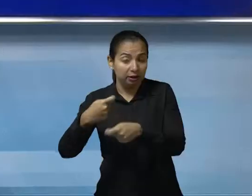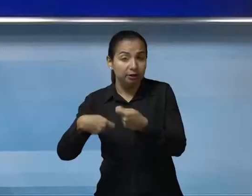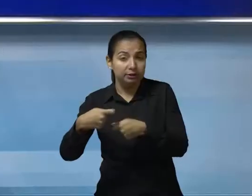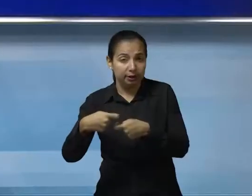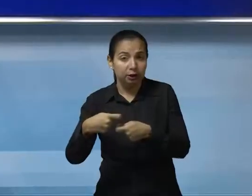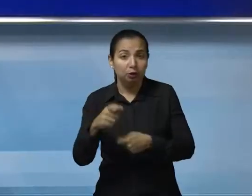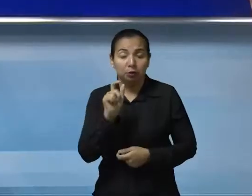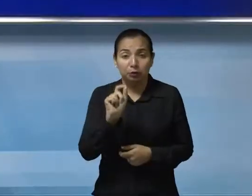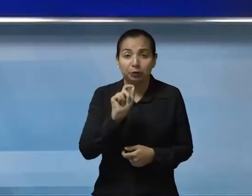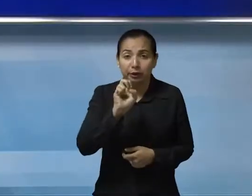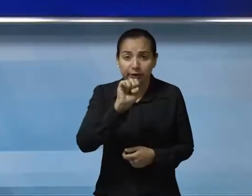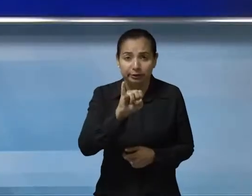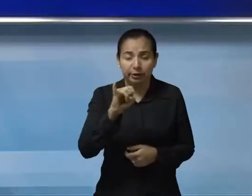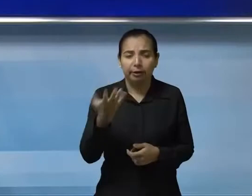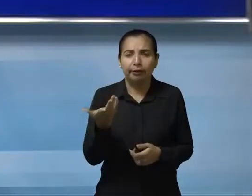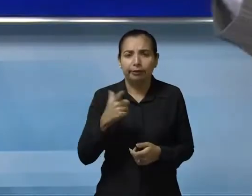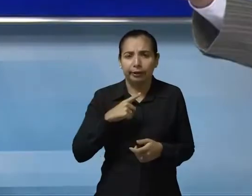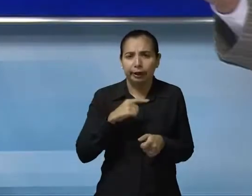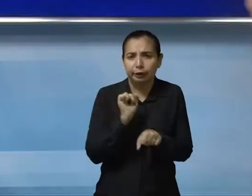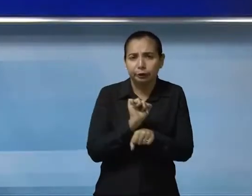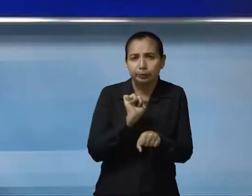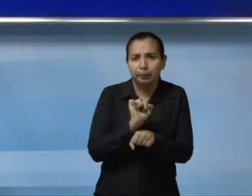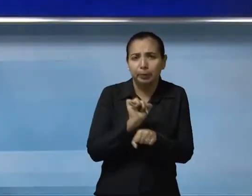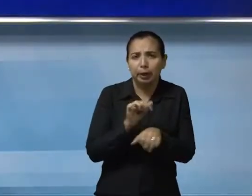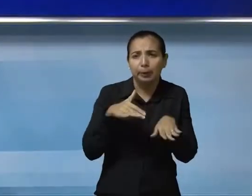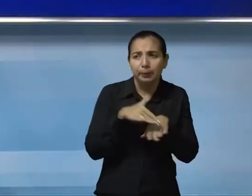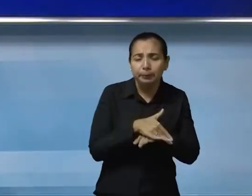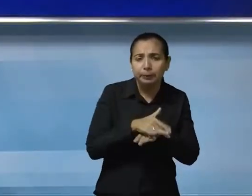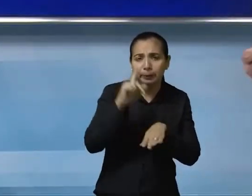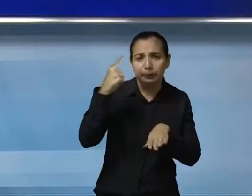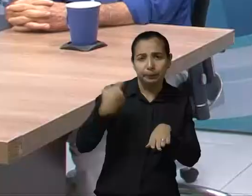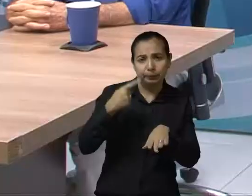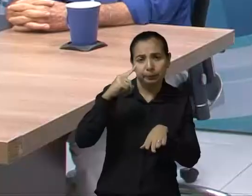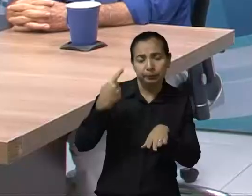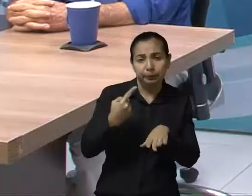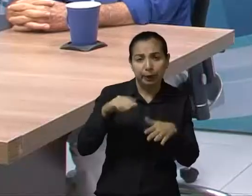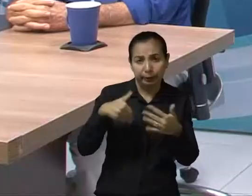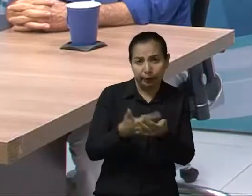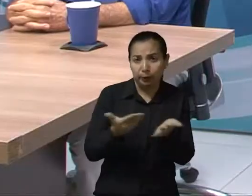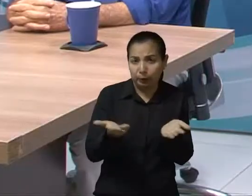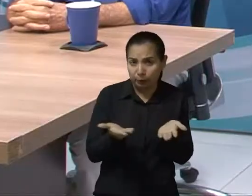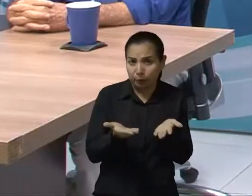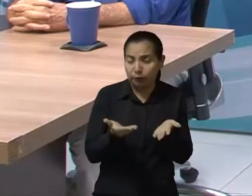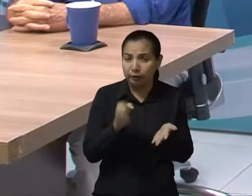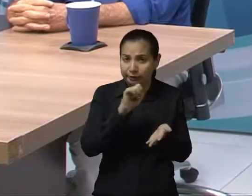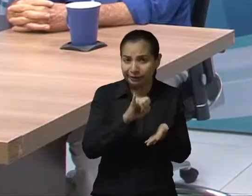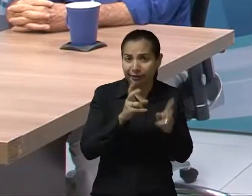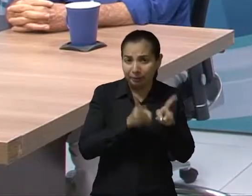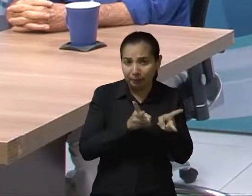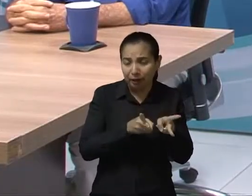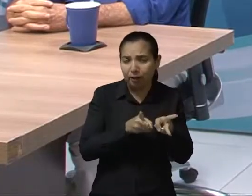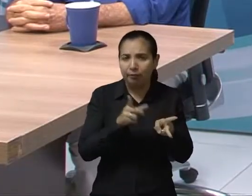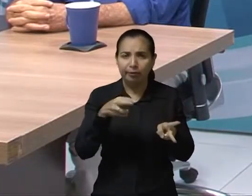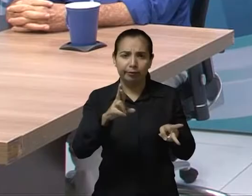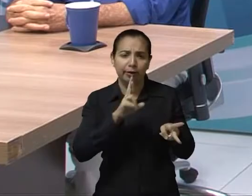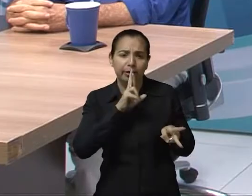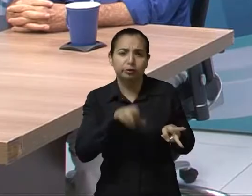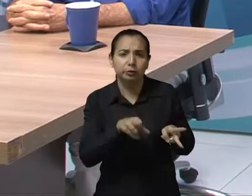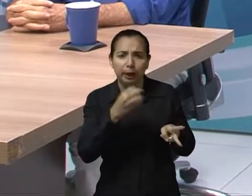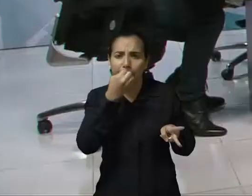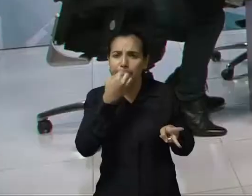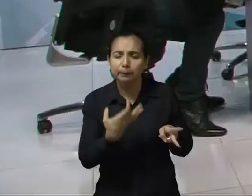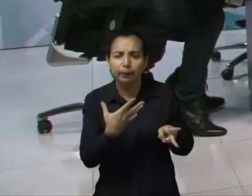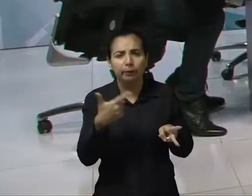ficar, quer dizer, subordinada como é hoje, por exemplo, é provável que não se tenha o resultado esperado. Qual